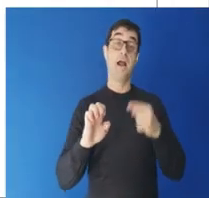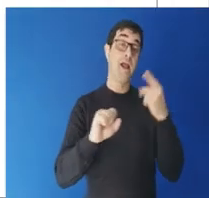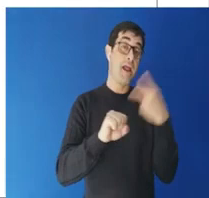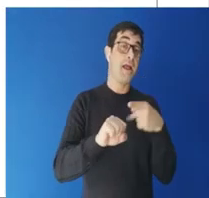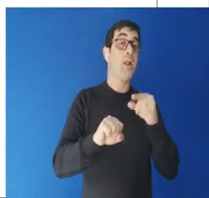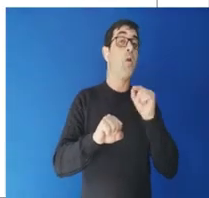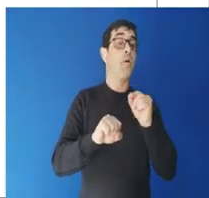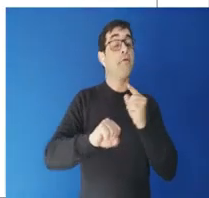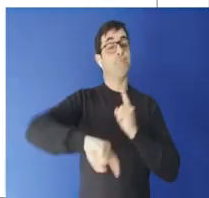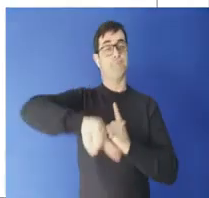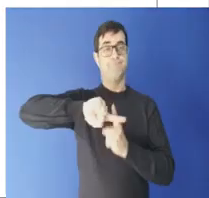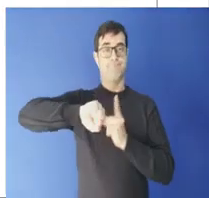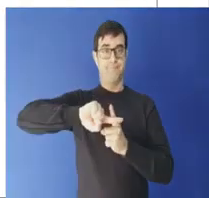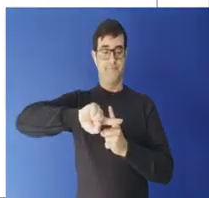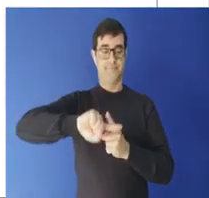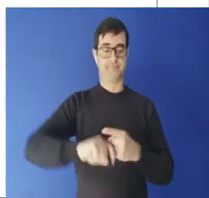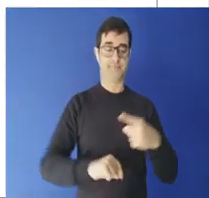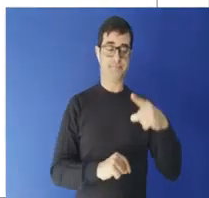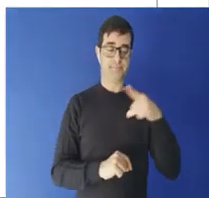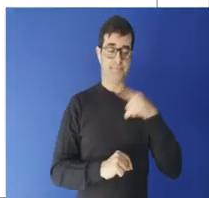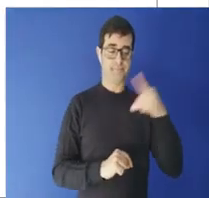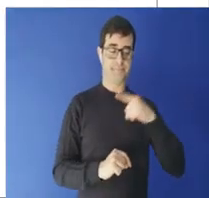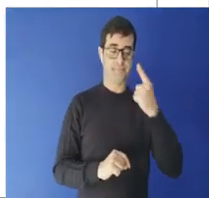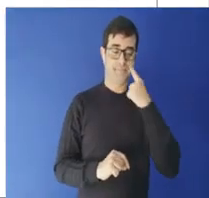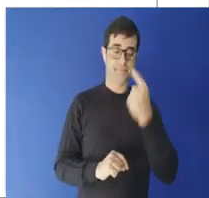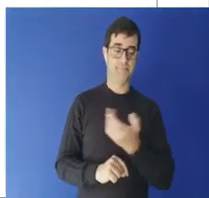eu representei dois